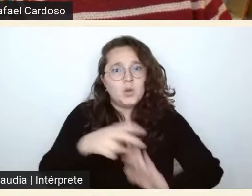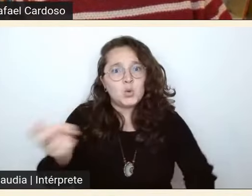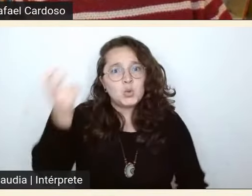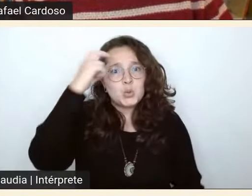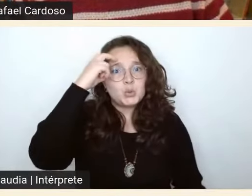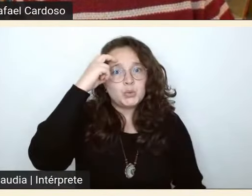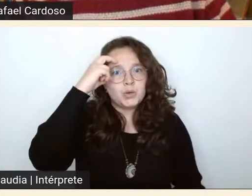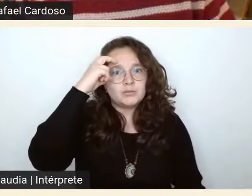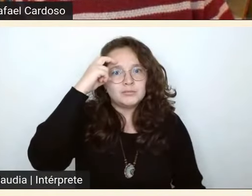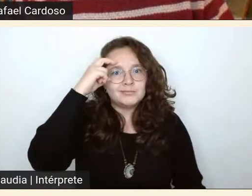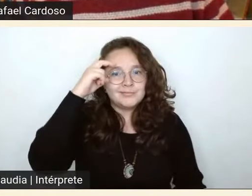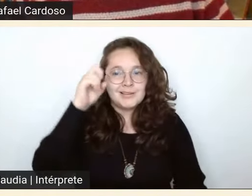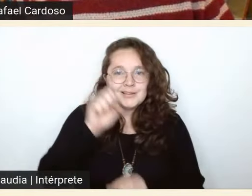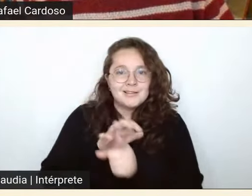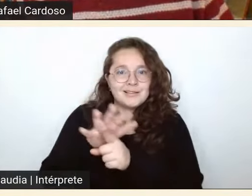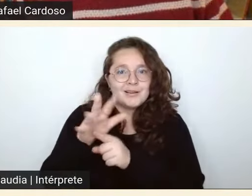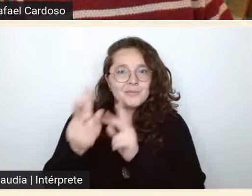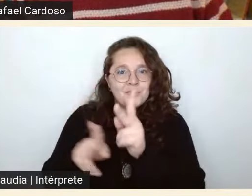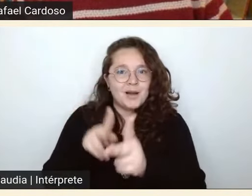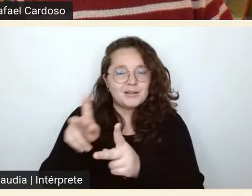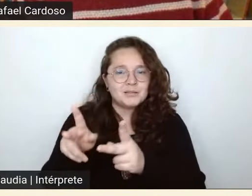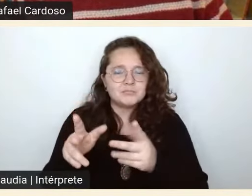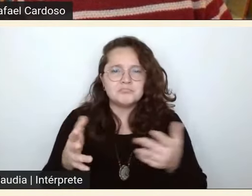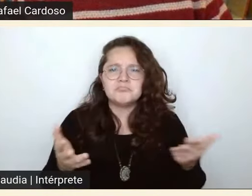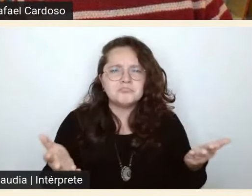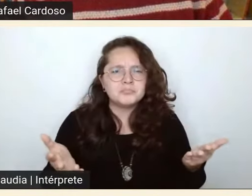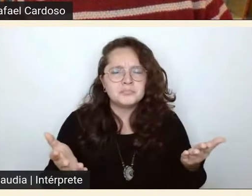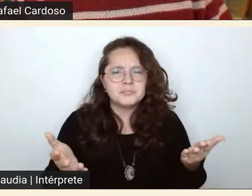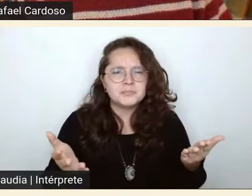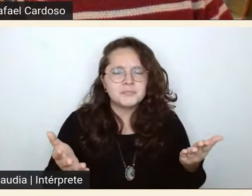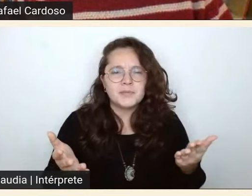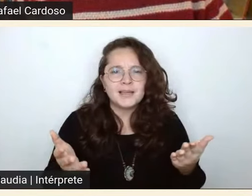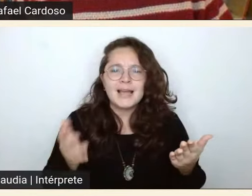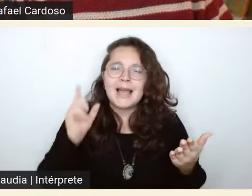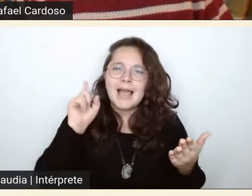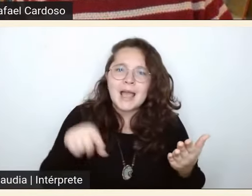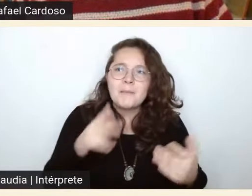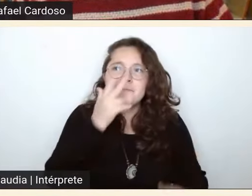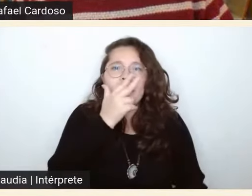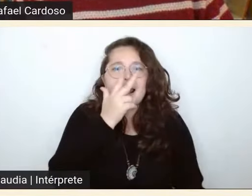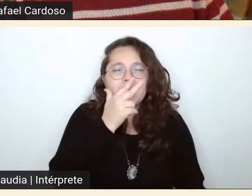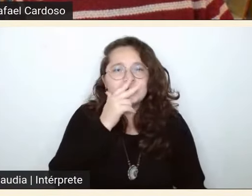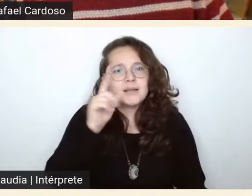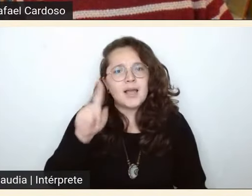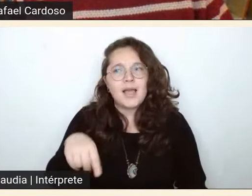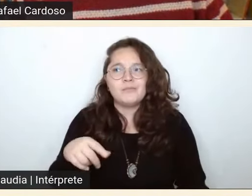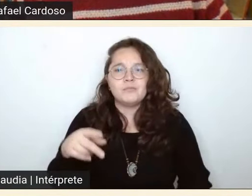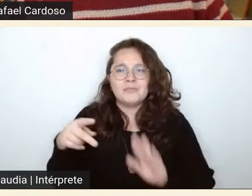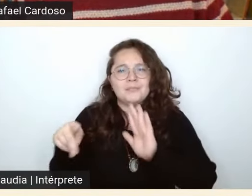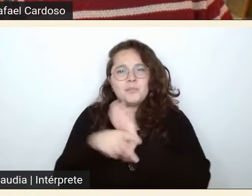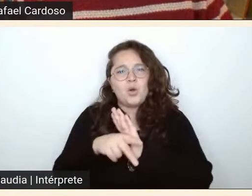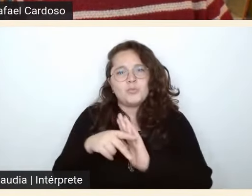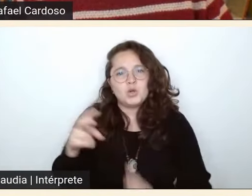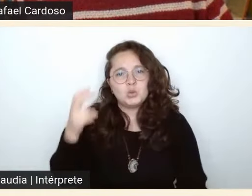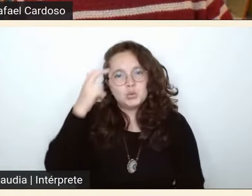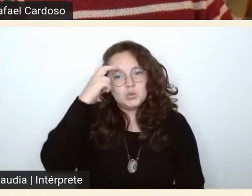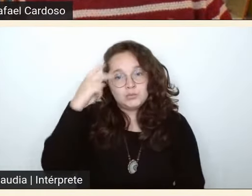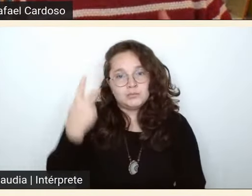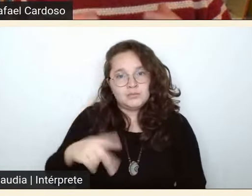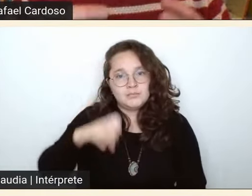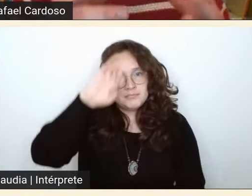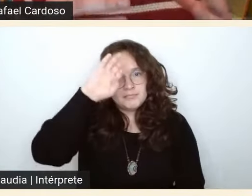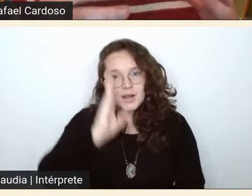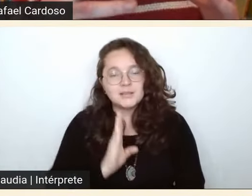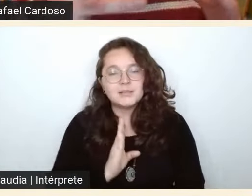que eu diria, o termo que eu gosto de usar, aquilo que constitui a cultura majoritária no Brasil, não está